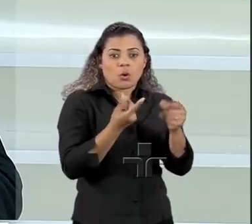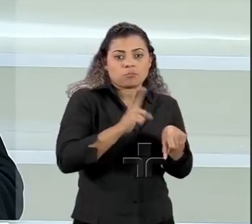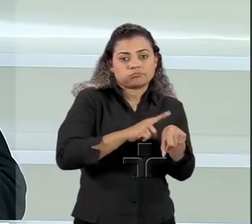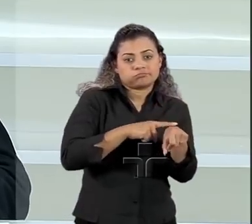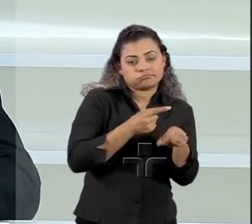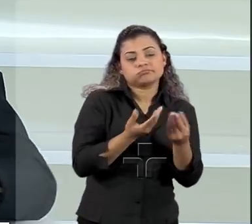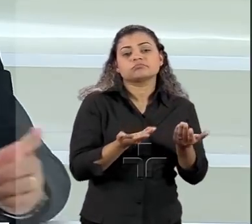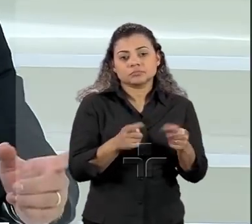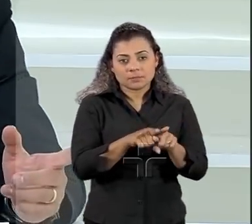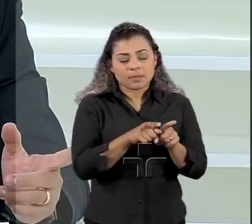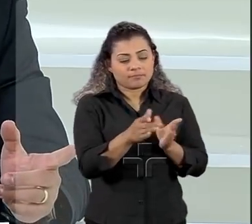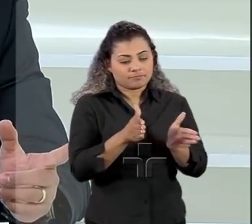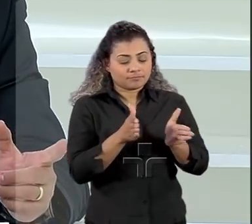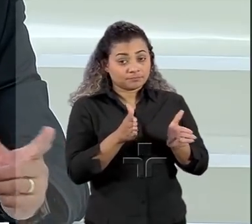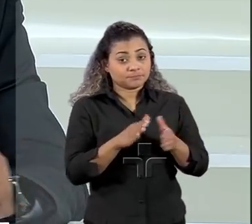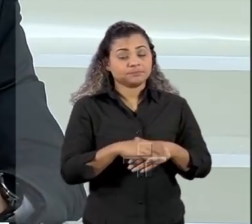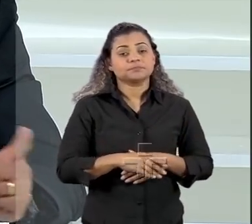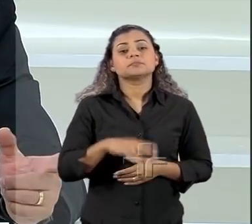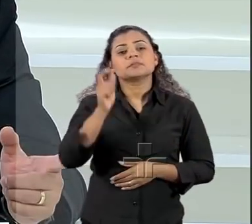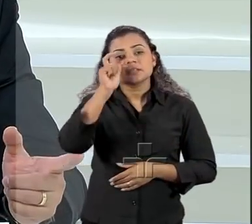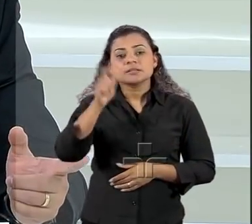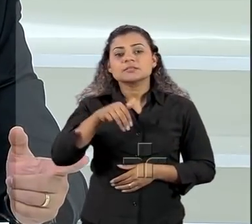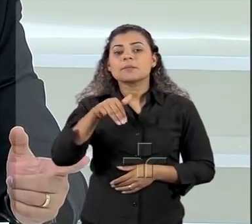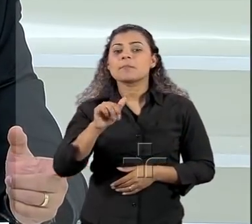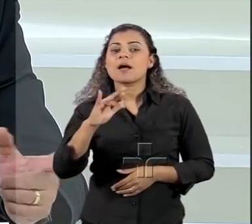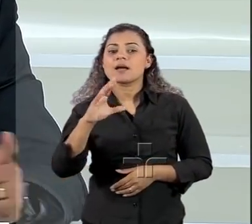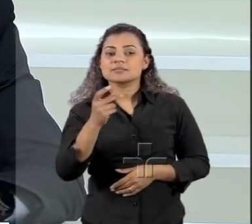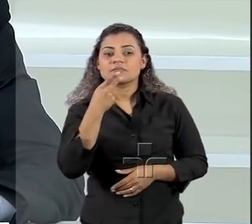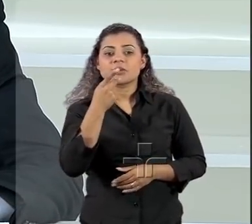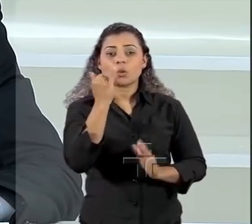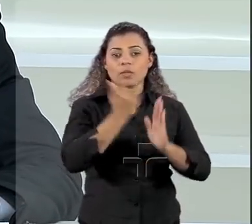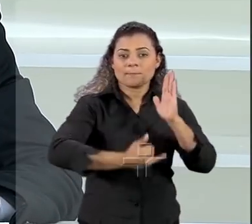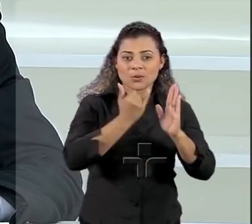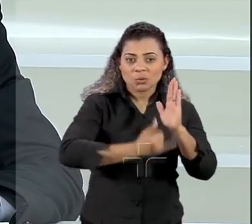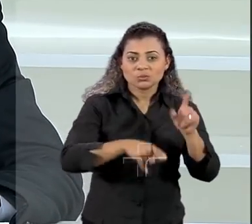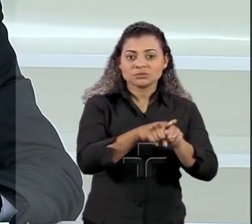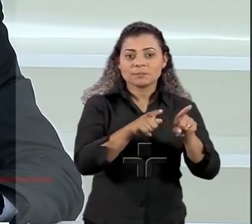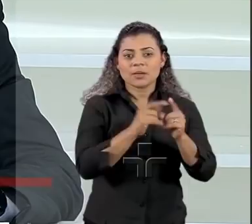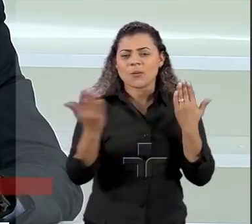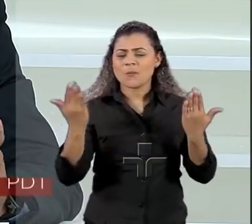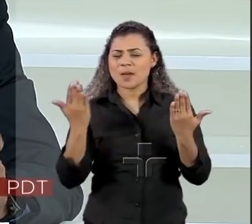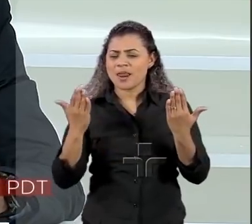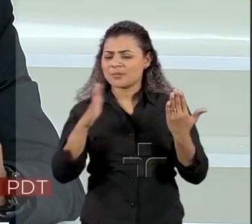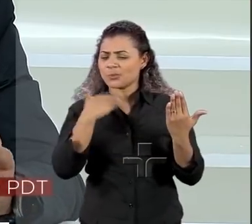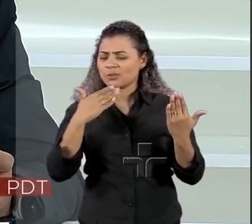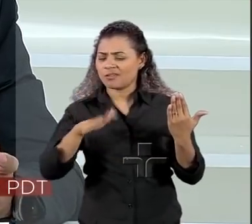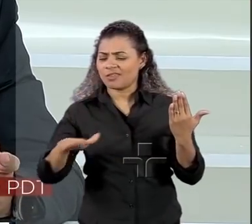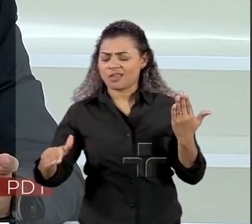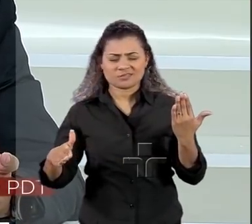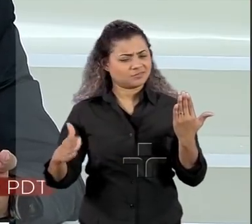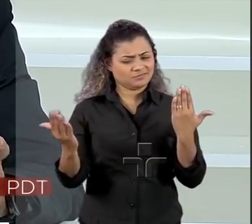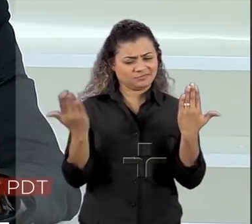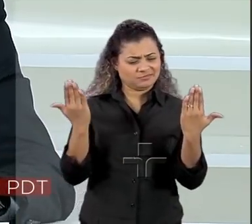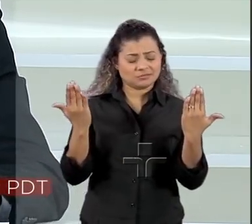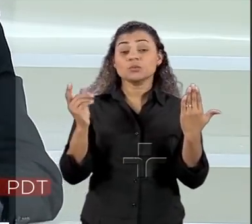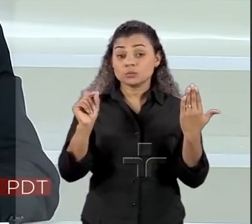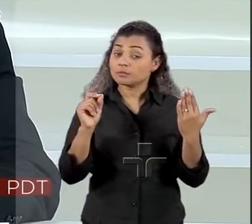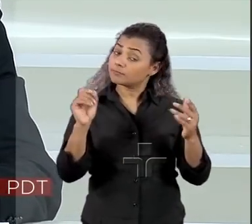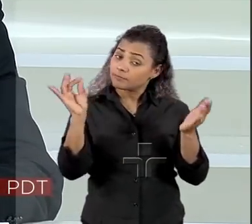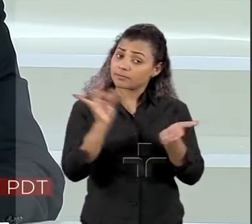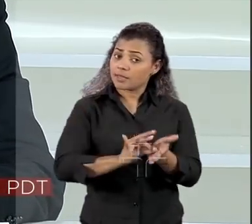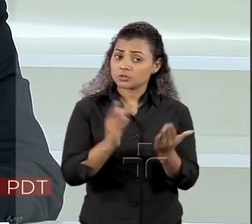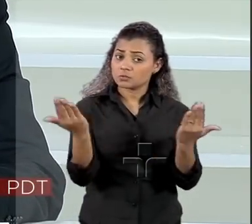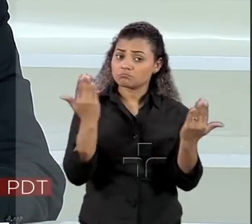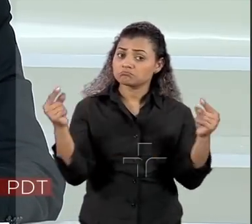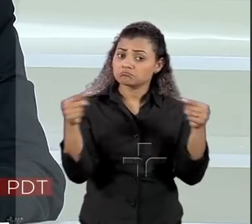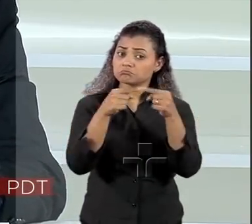essa colocação que a Márcia colocou entre o ajuste fiscal e a mortalidade infantil. E é mais uma vez reforçado isso, de que não